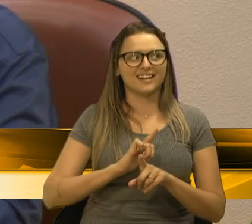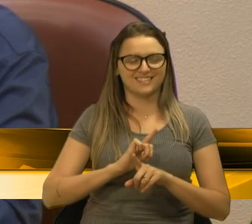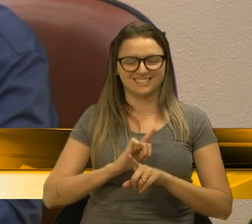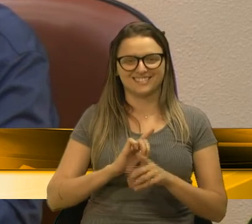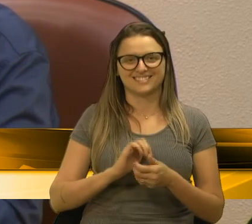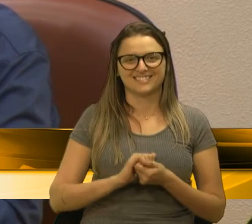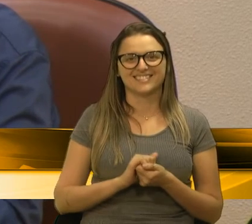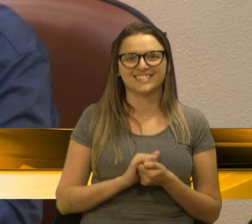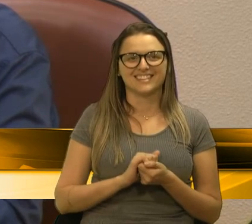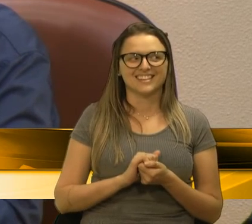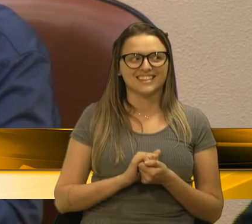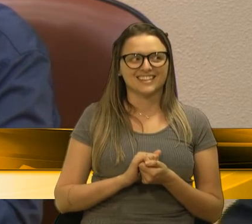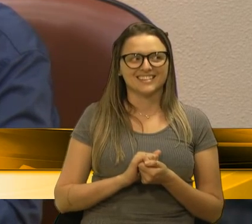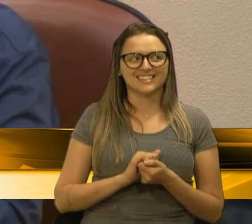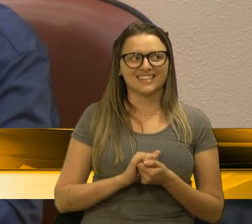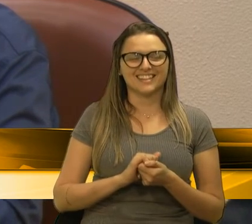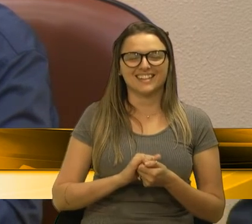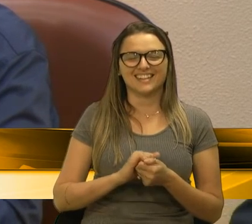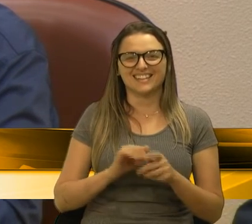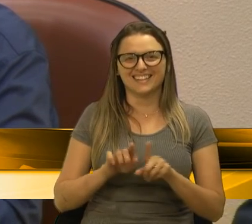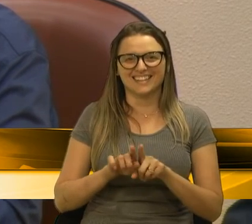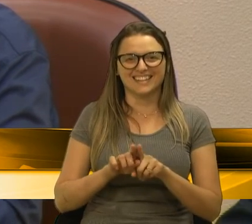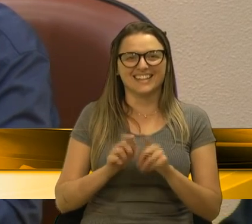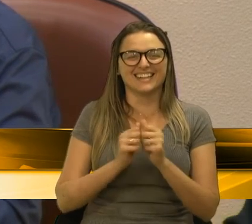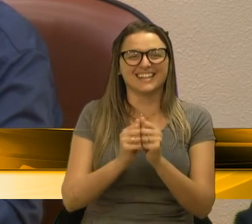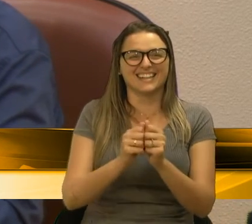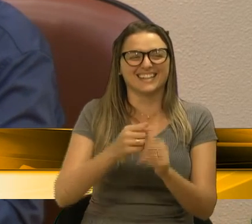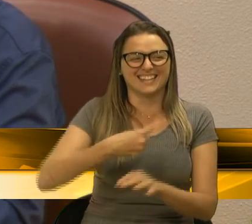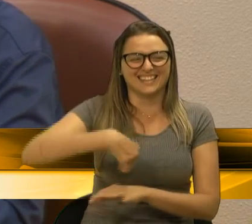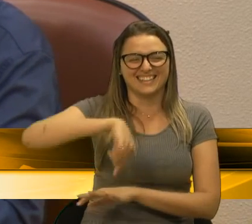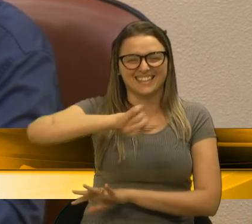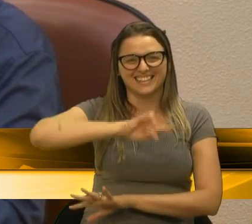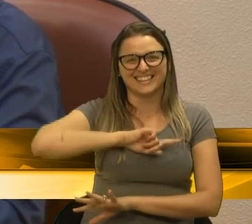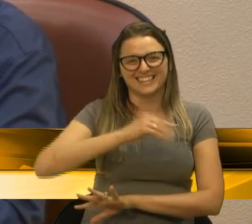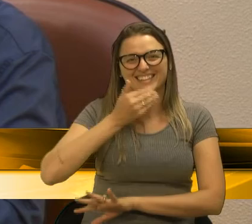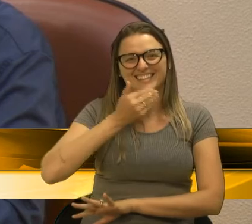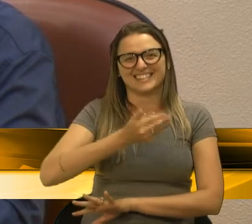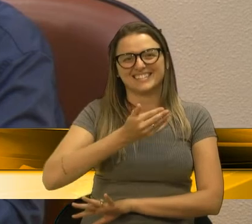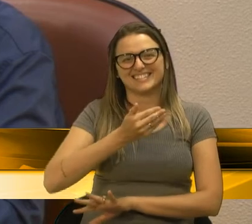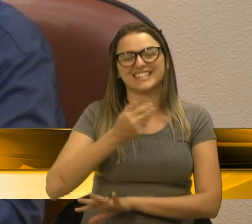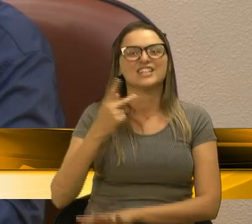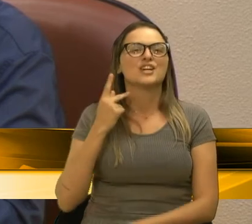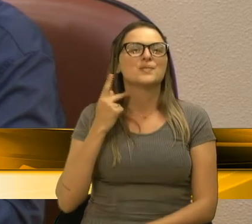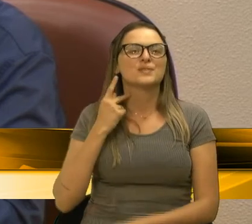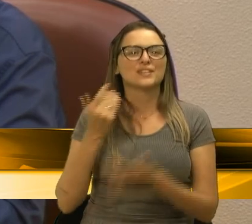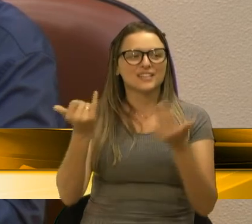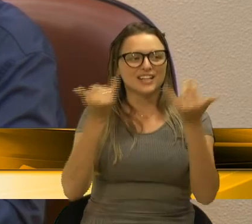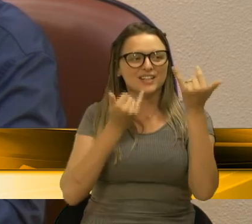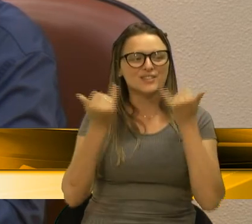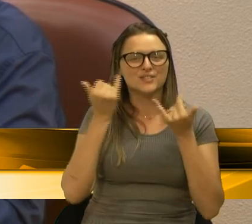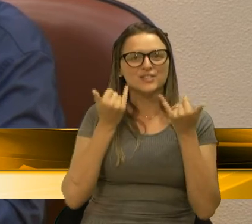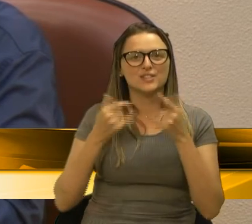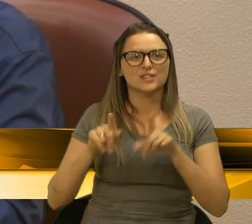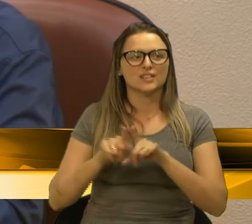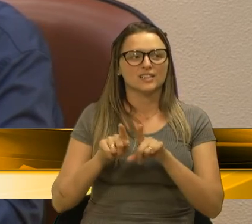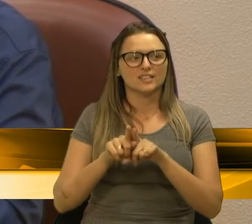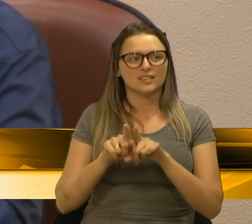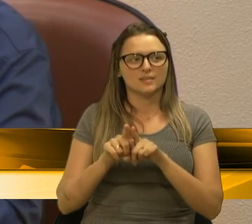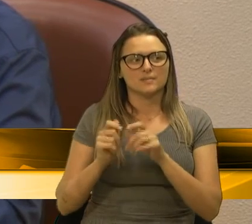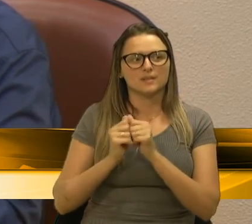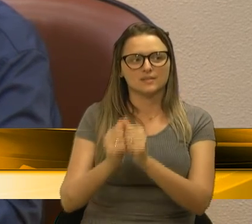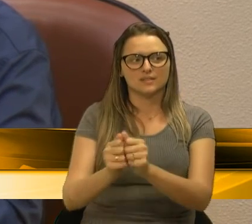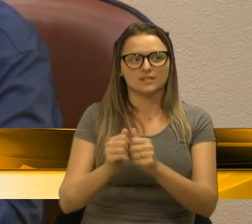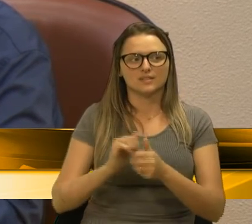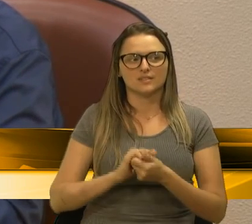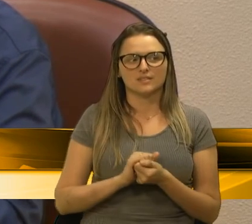oitiva dos padres, nós informamos, pedimos se havia confirmação de algum desses horários. A procuradora nos informou que à tarde ela mandaria um ofício com